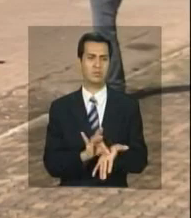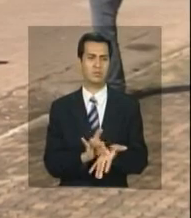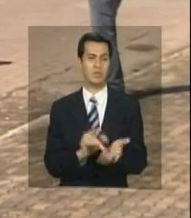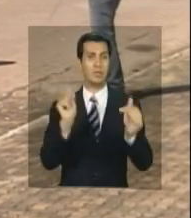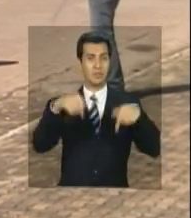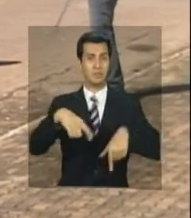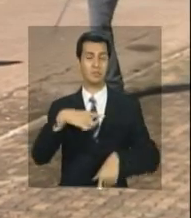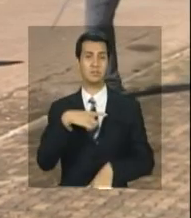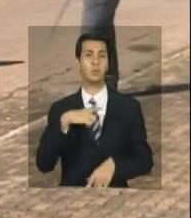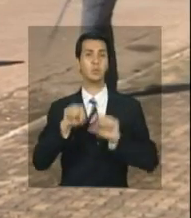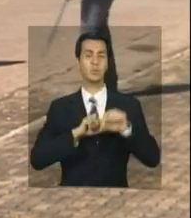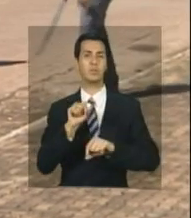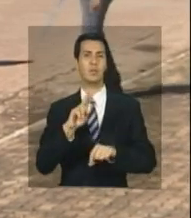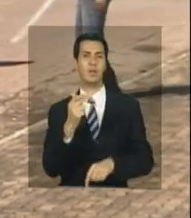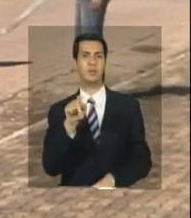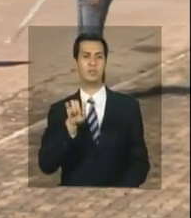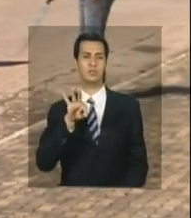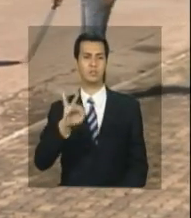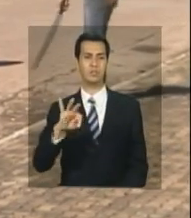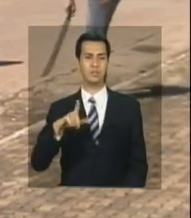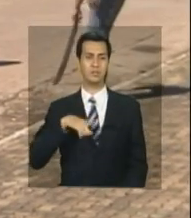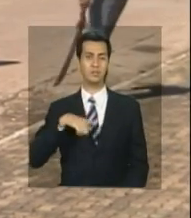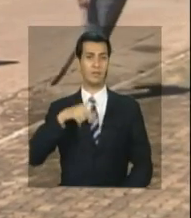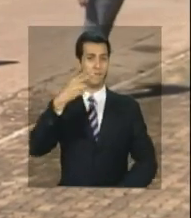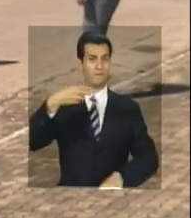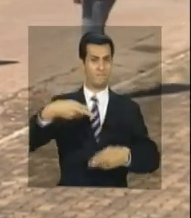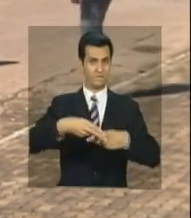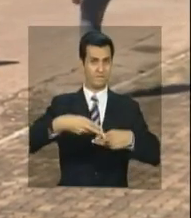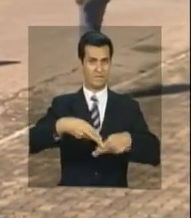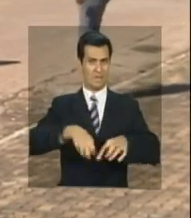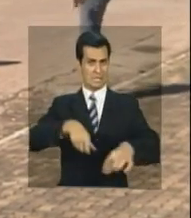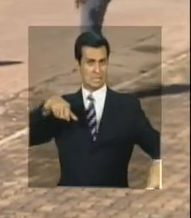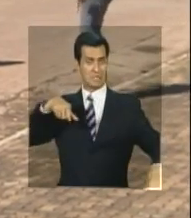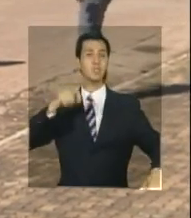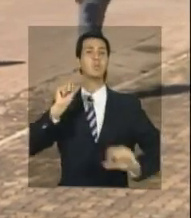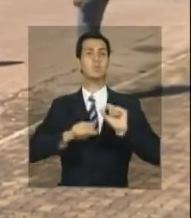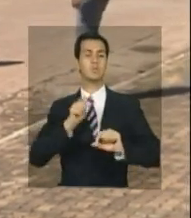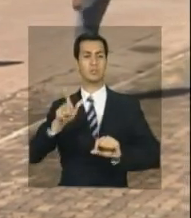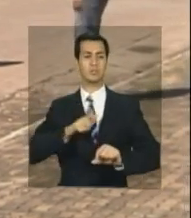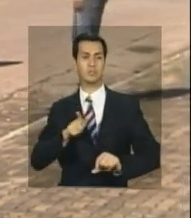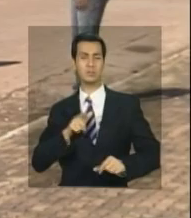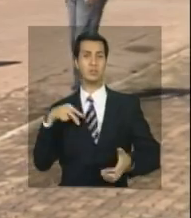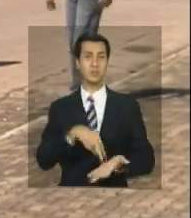um civil haitiano que leva um facão é abordado pela tropa, em crioule.